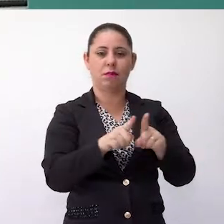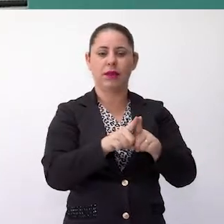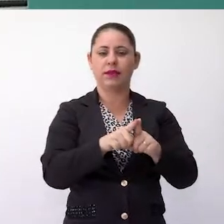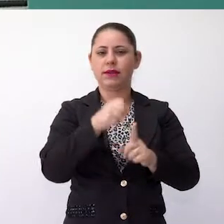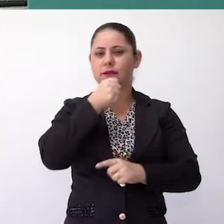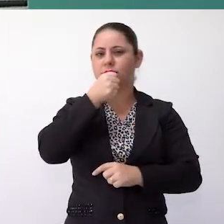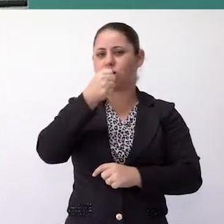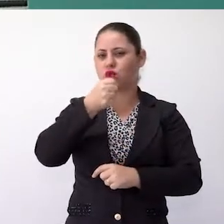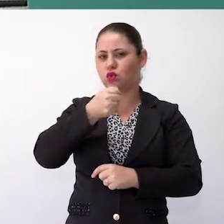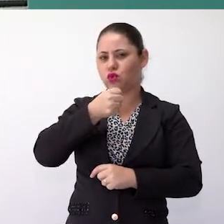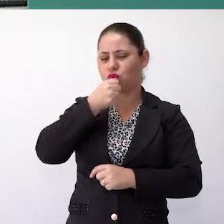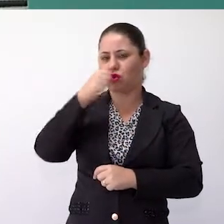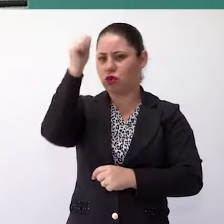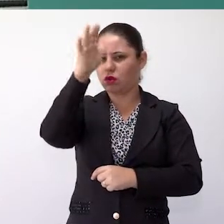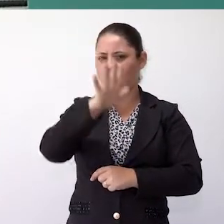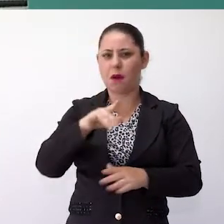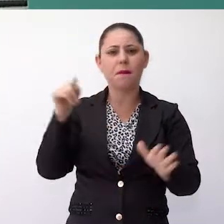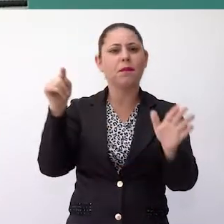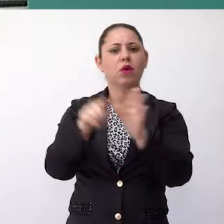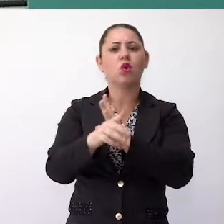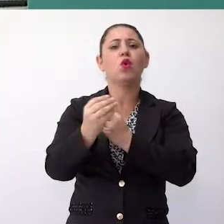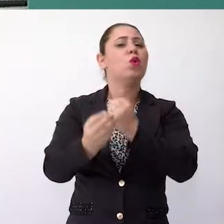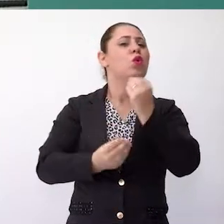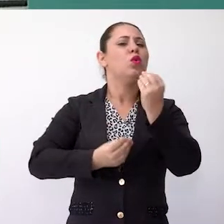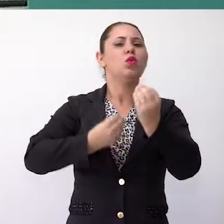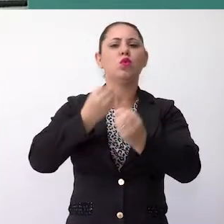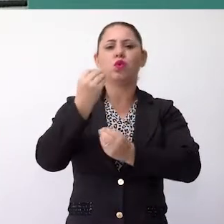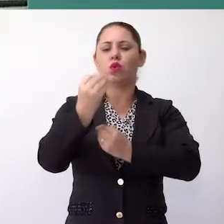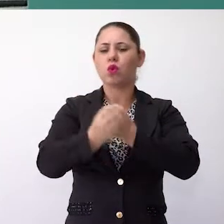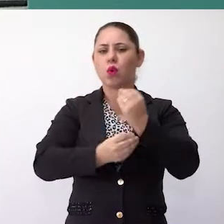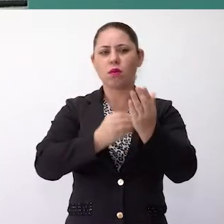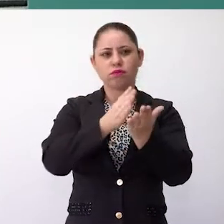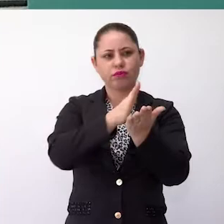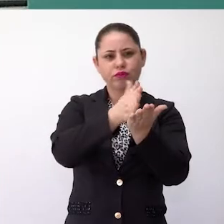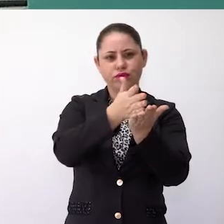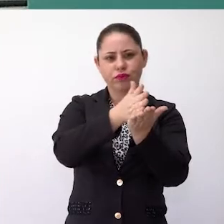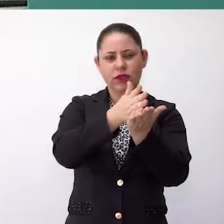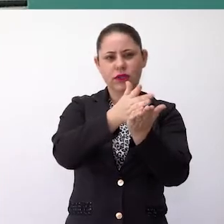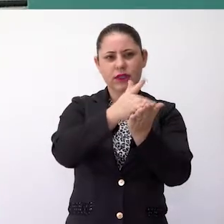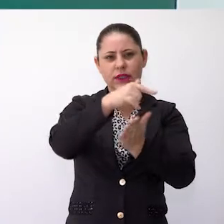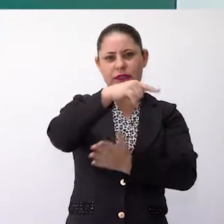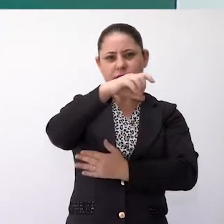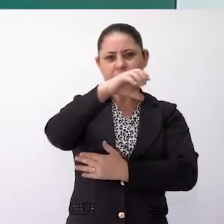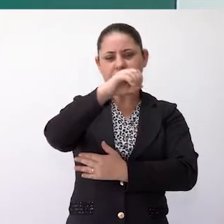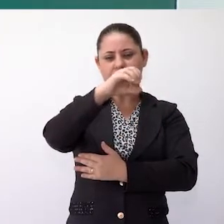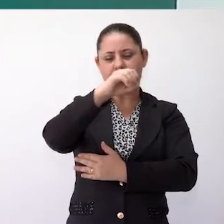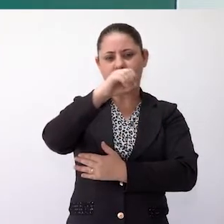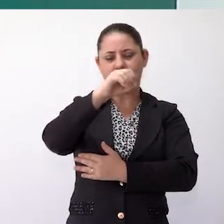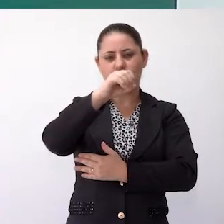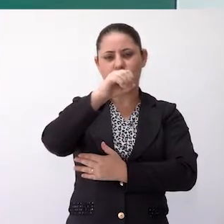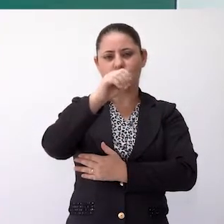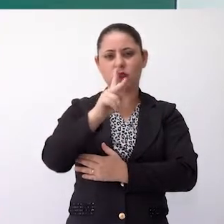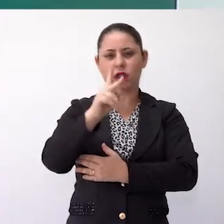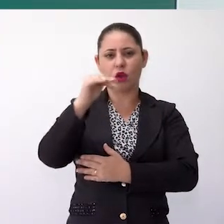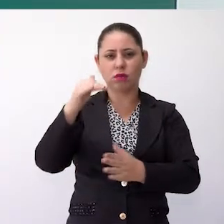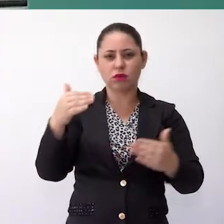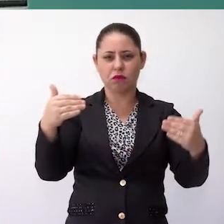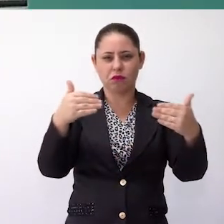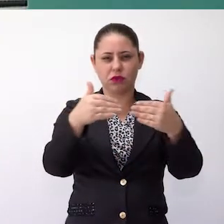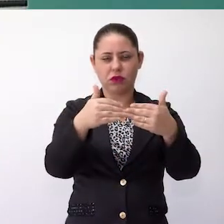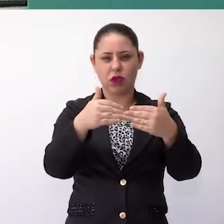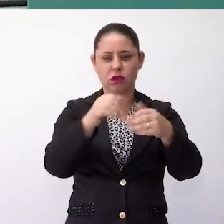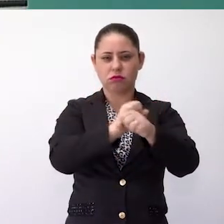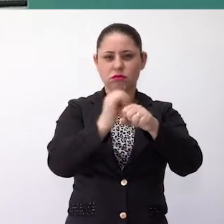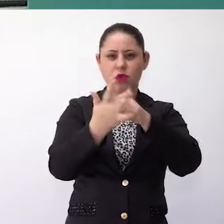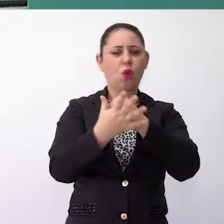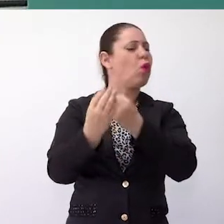nacional me perguntou sempre como que a fronteira 700 seca, não está fechada essa fronteira por conta da pandemia,